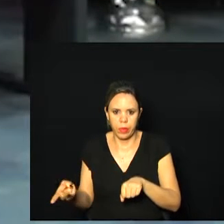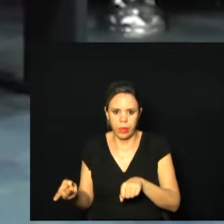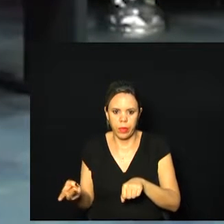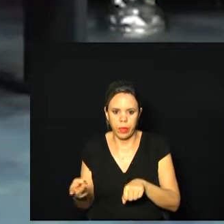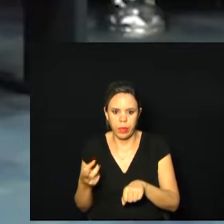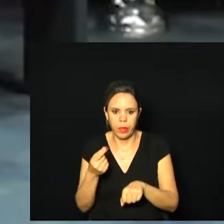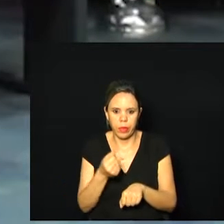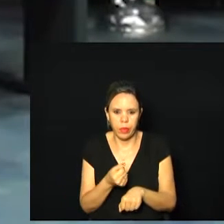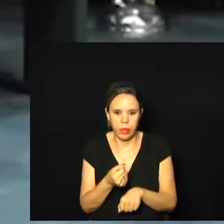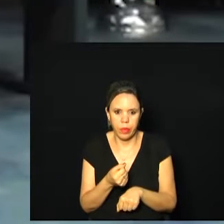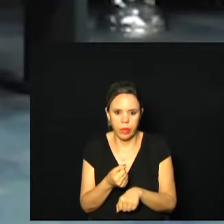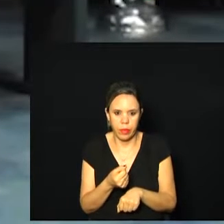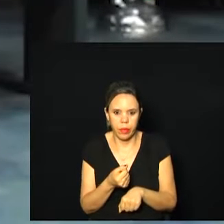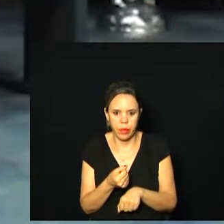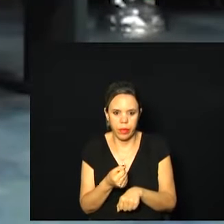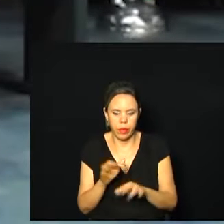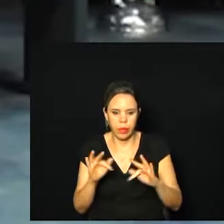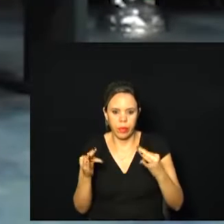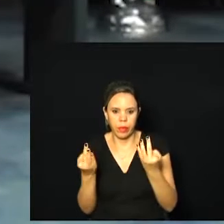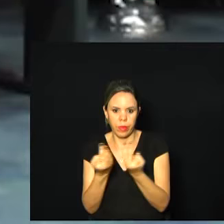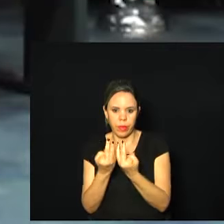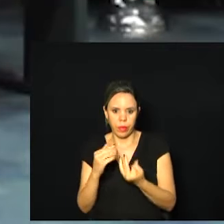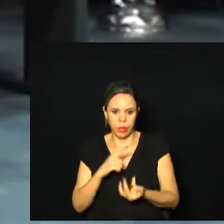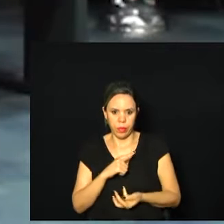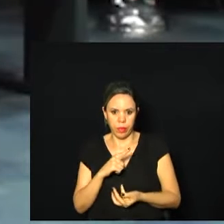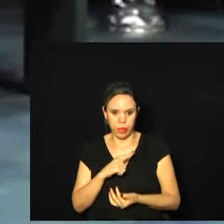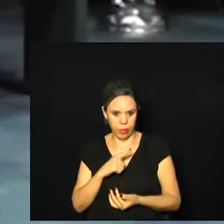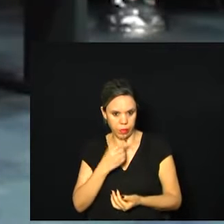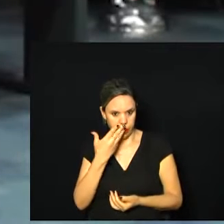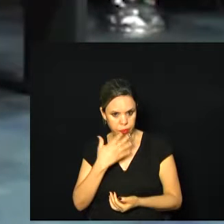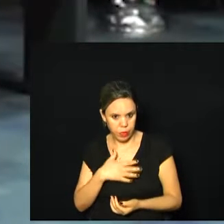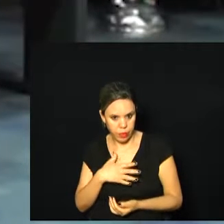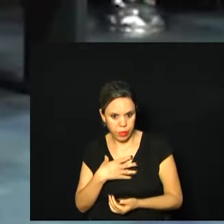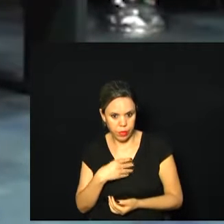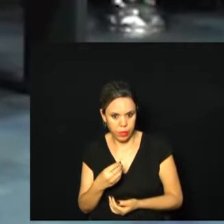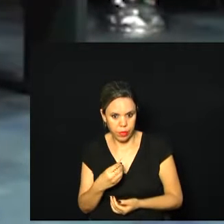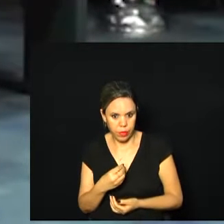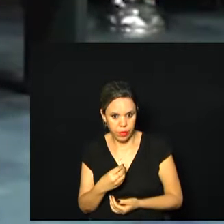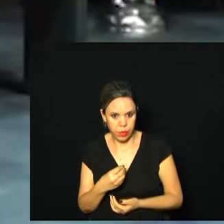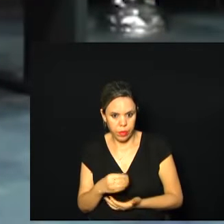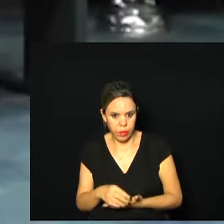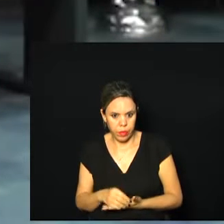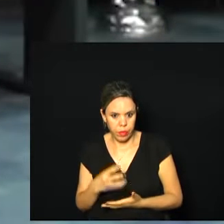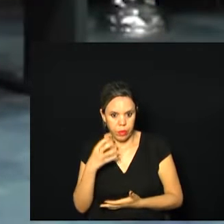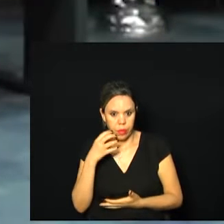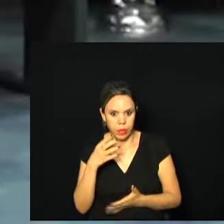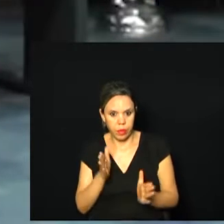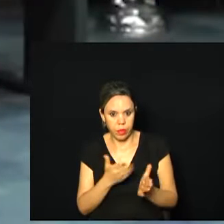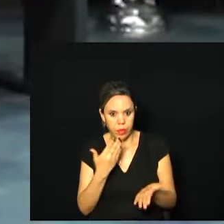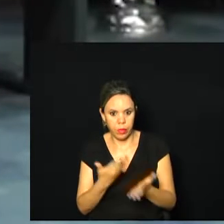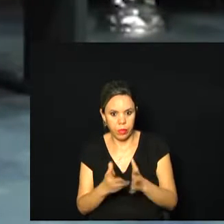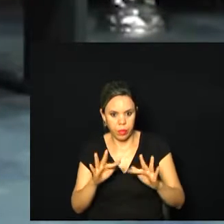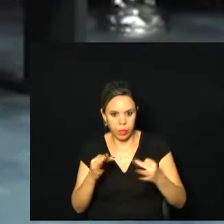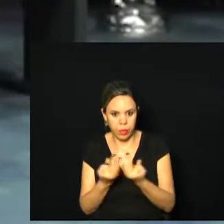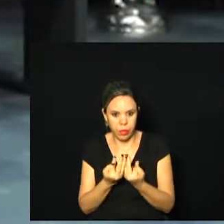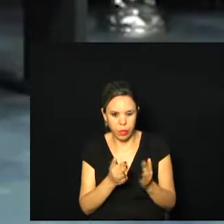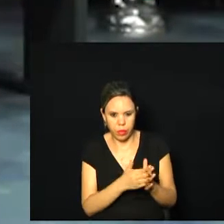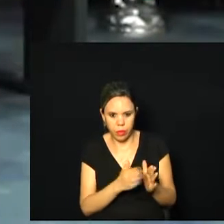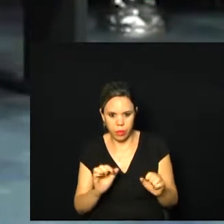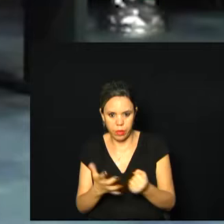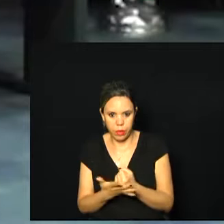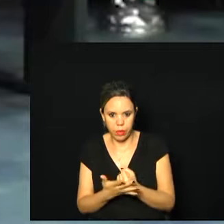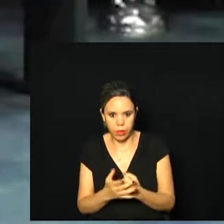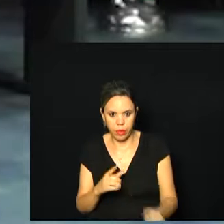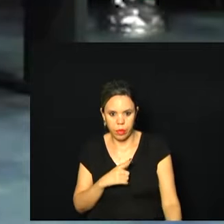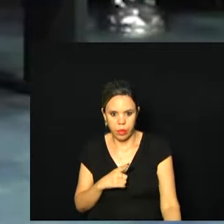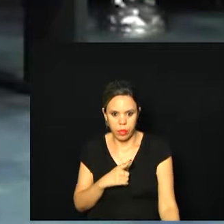recursos para as famílias que tiveram crianças, filhos órfãos no período de pandemia. Tivemos